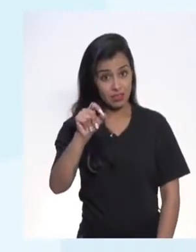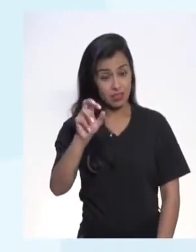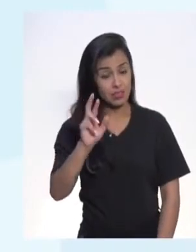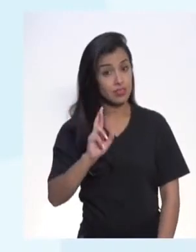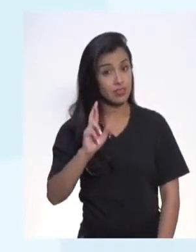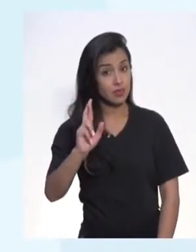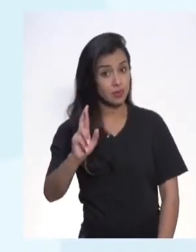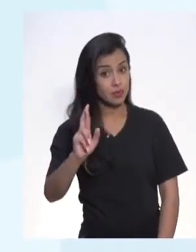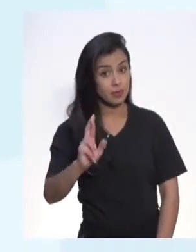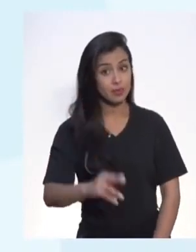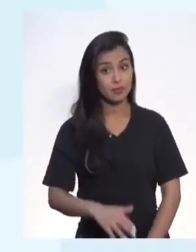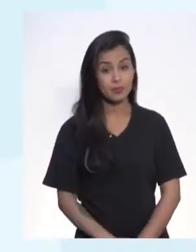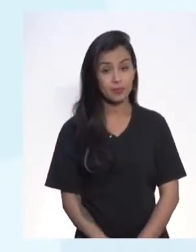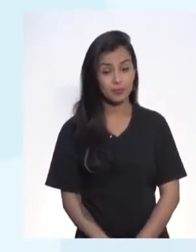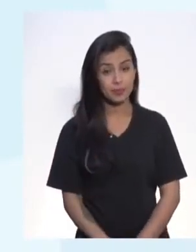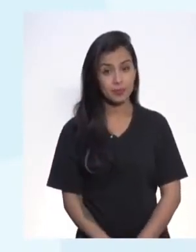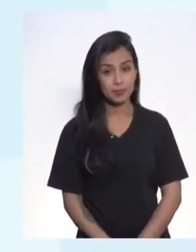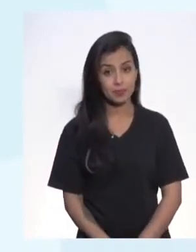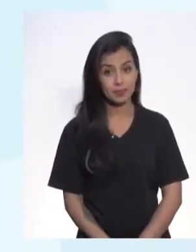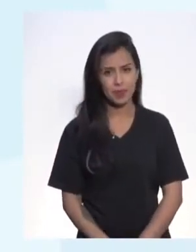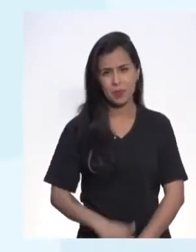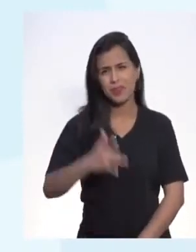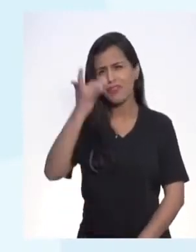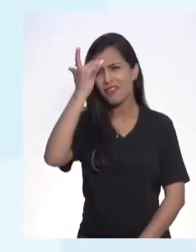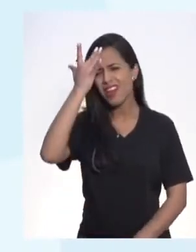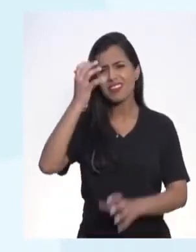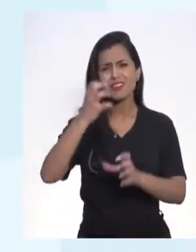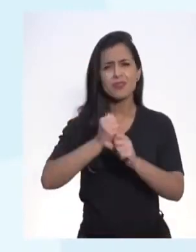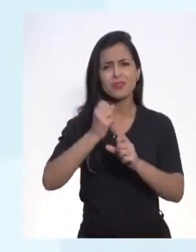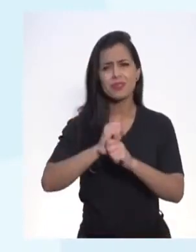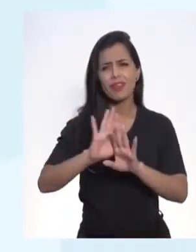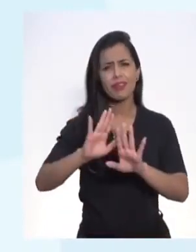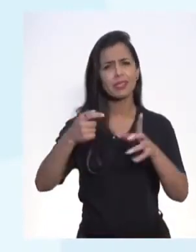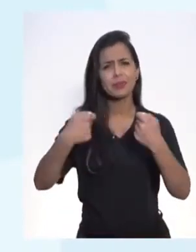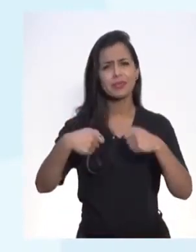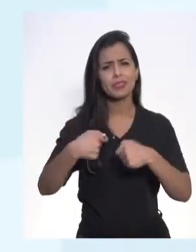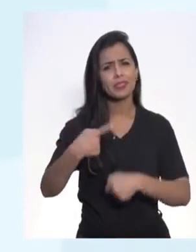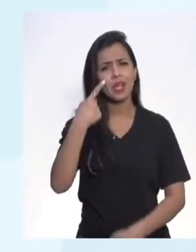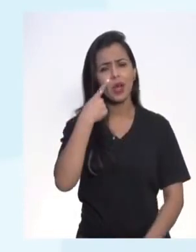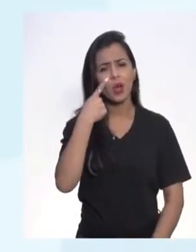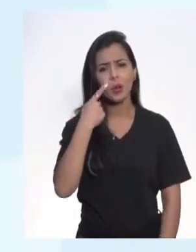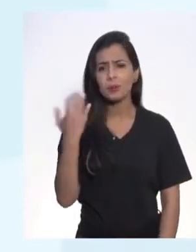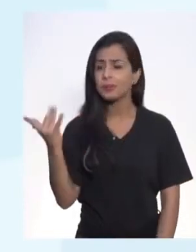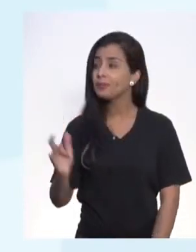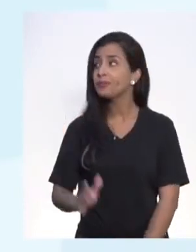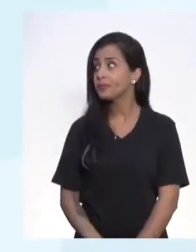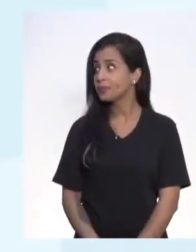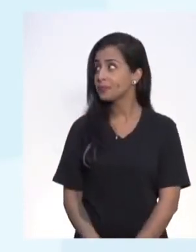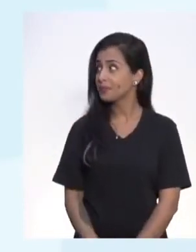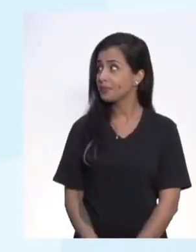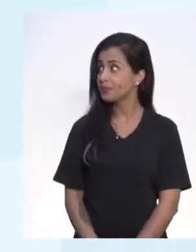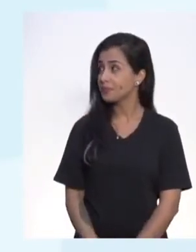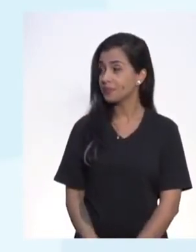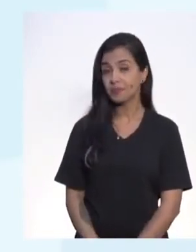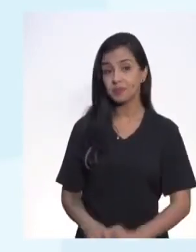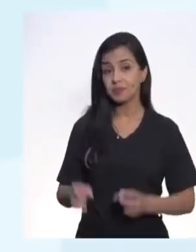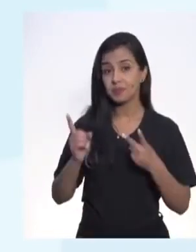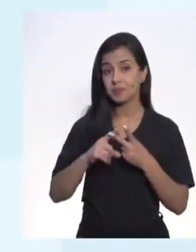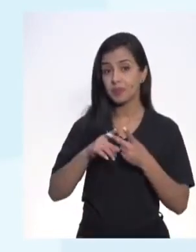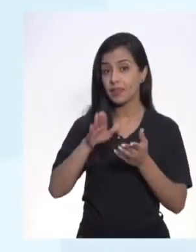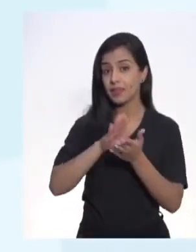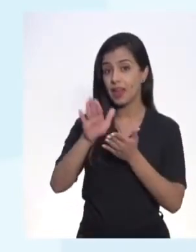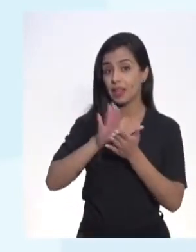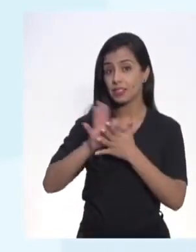colocar o zerinho do lado. Nem precisava fazer conta. É só colocar um zero do lado. Então, o produto 2, ele vai gastar